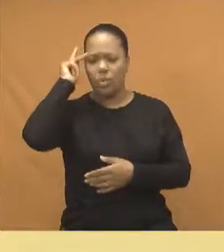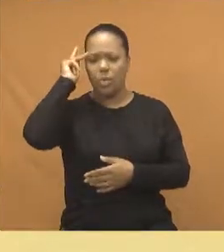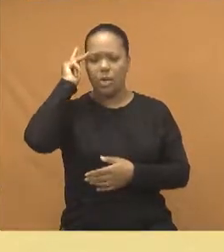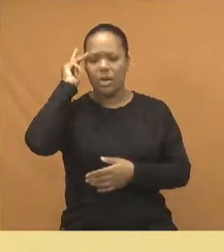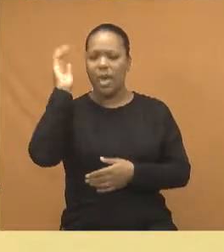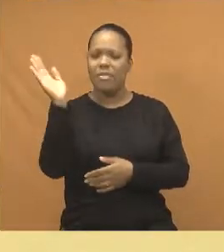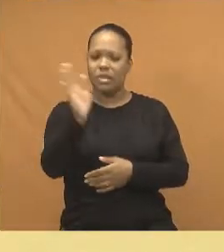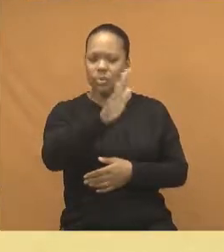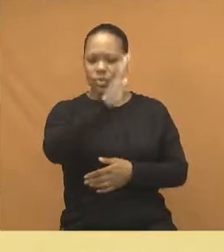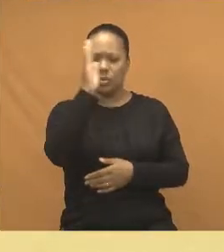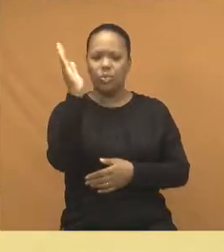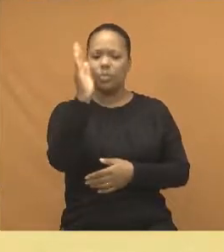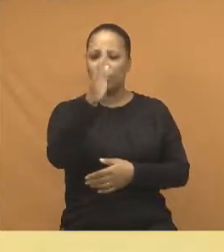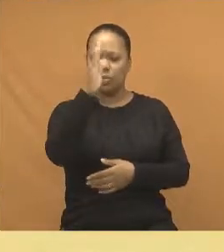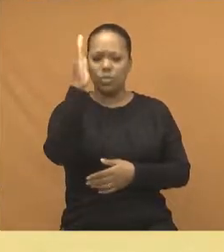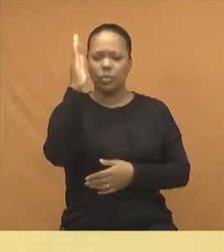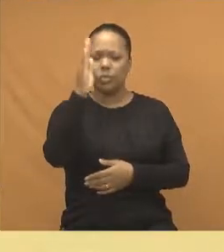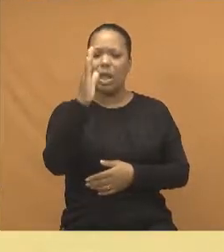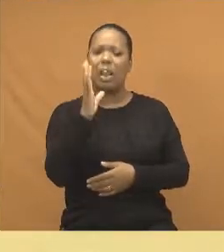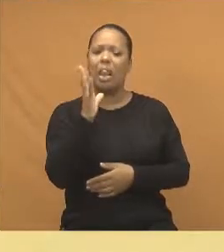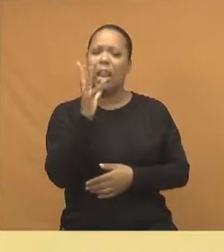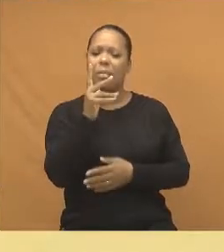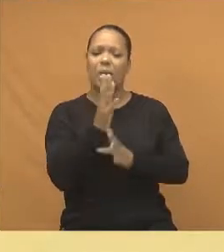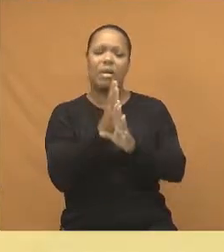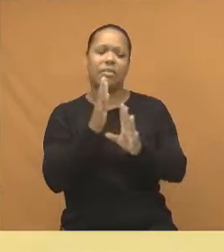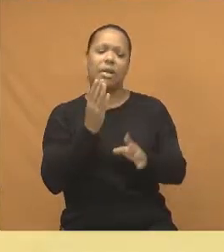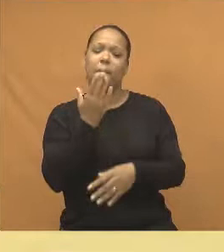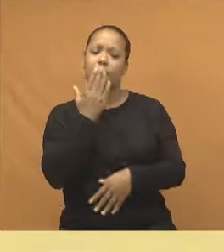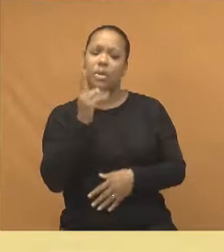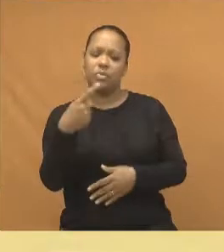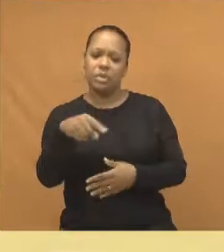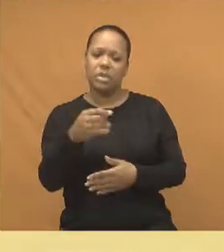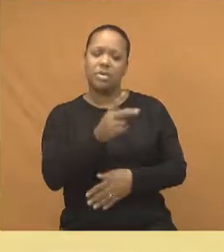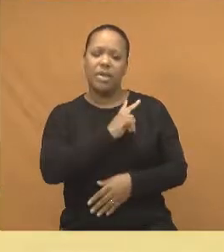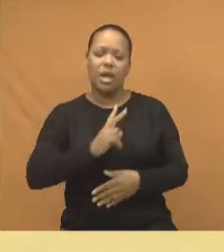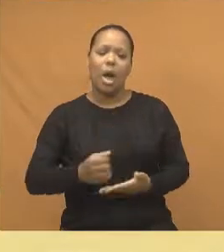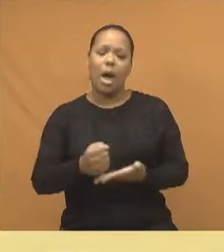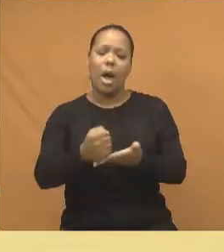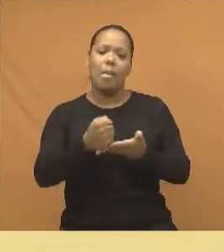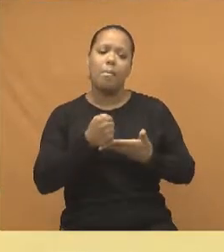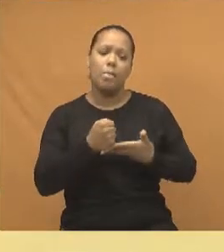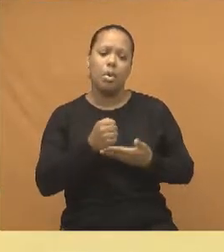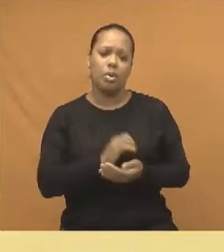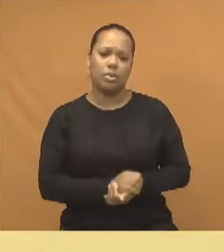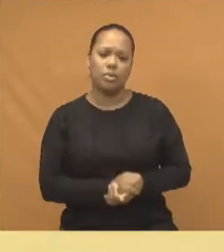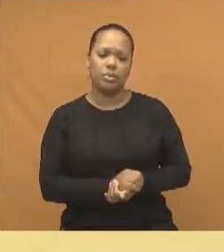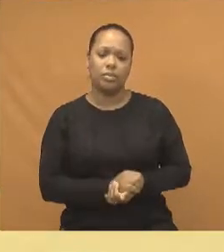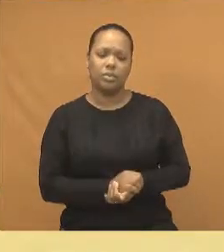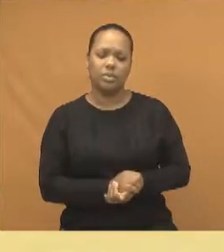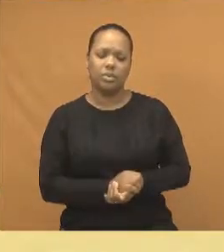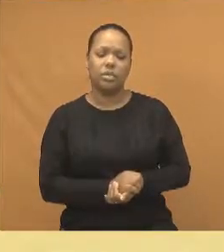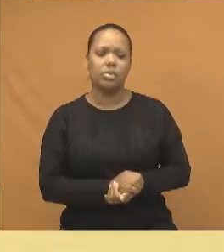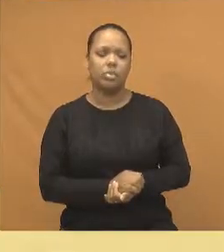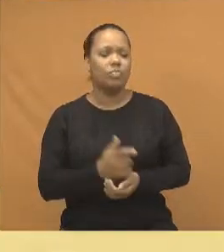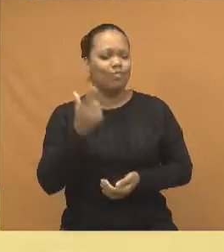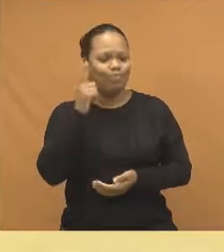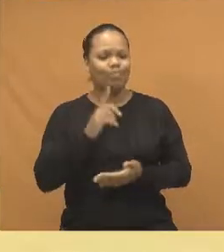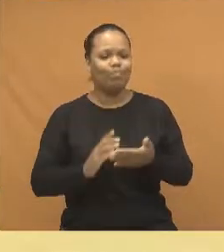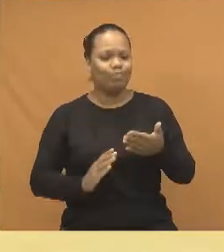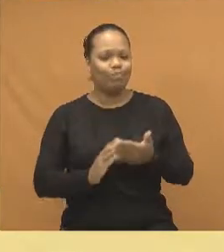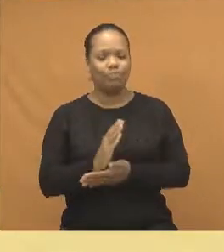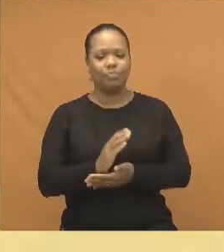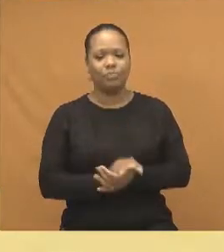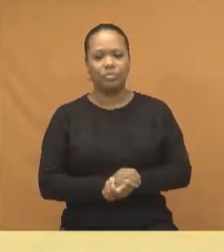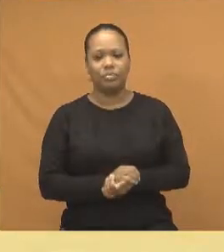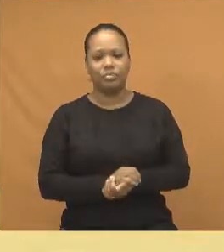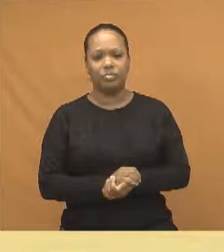passaram mal, entendeu? Então, a gente está pedindo o apoio dos nossos pais para que a gente possa dar sequência. Não